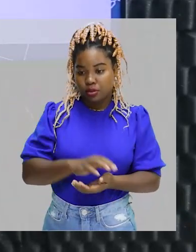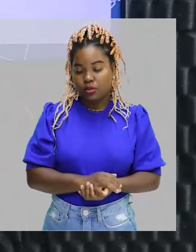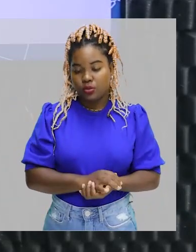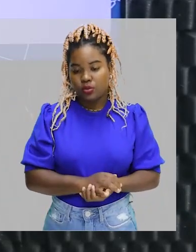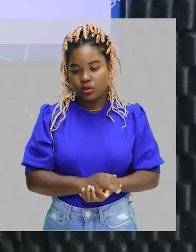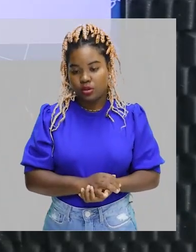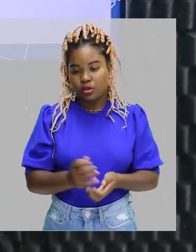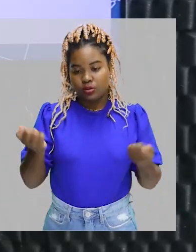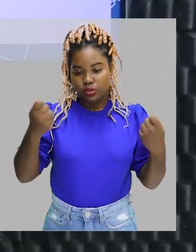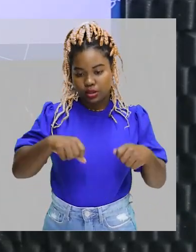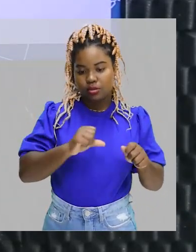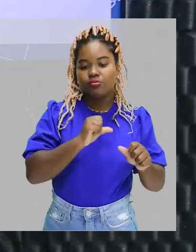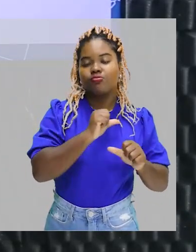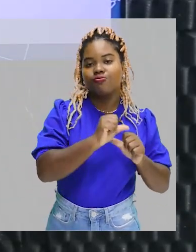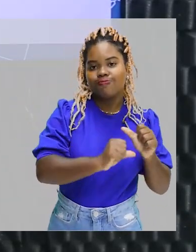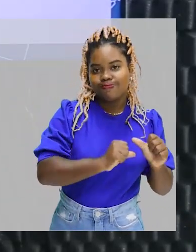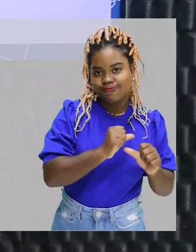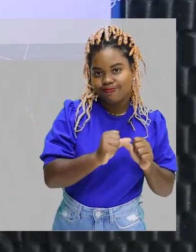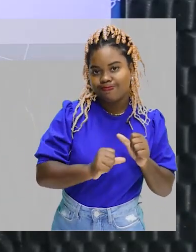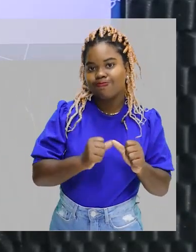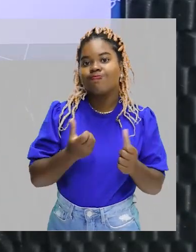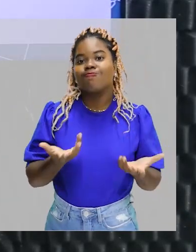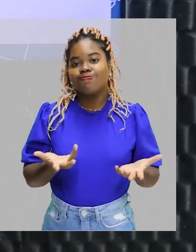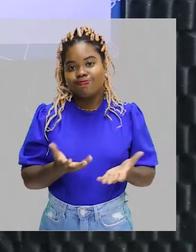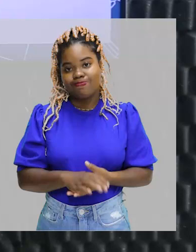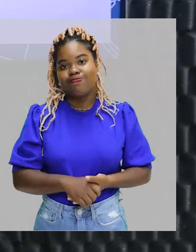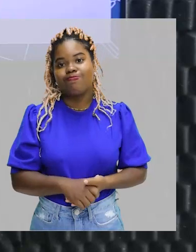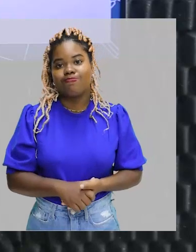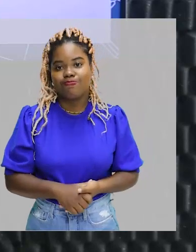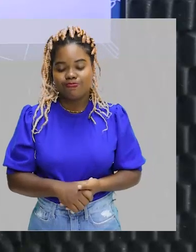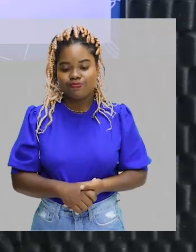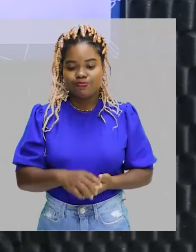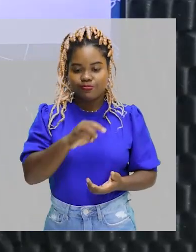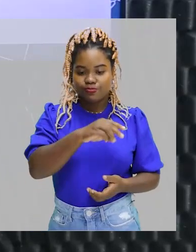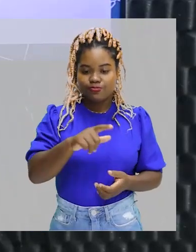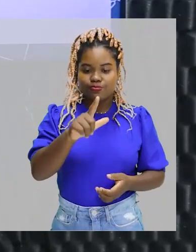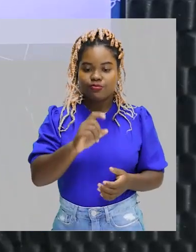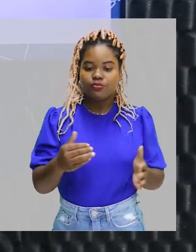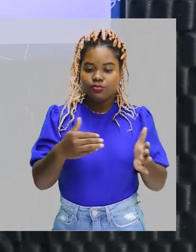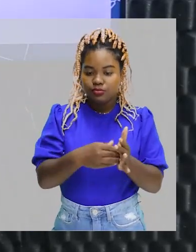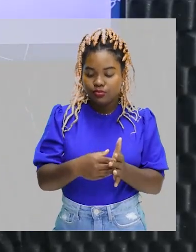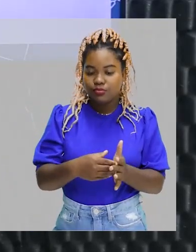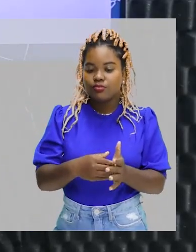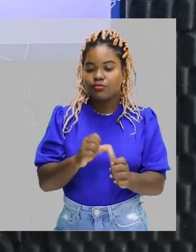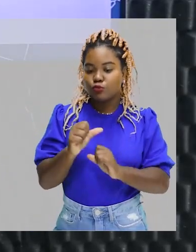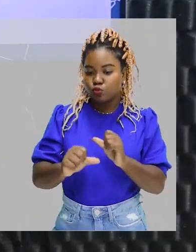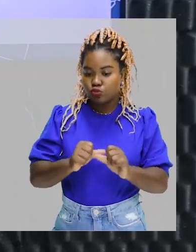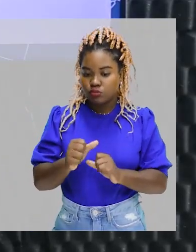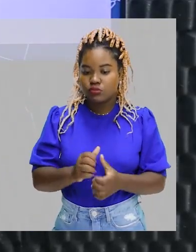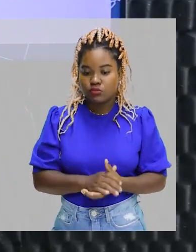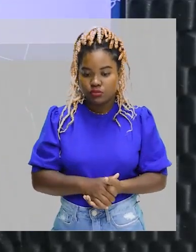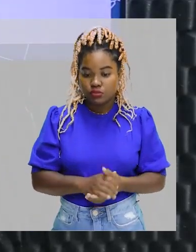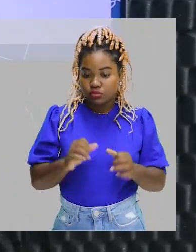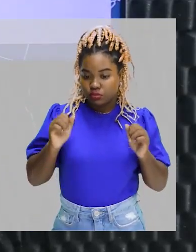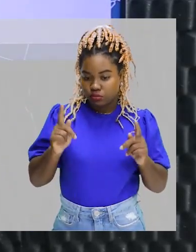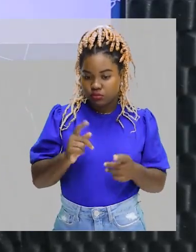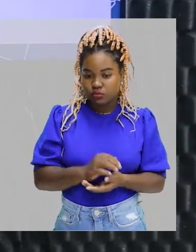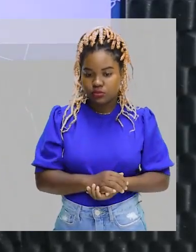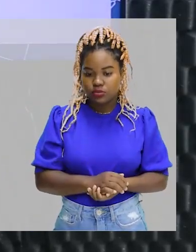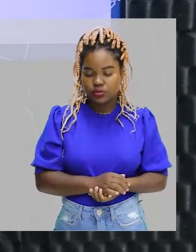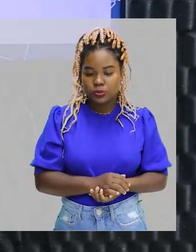posso trabalhar inicialmente com o volume em ml e ao final eu faço a transformação. Show de